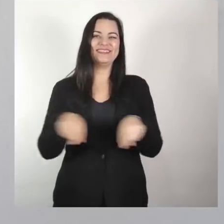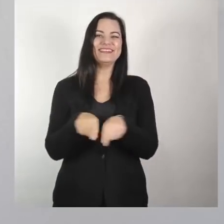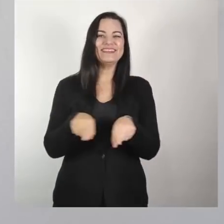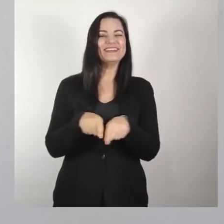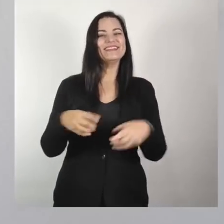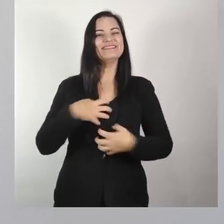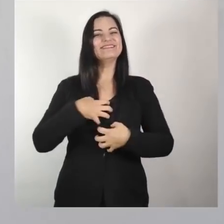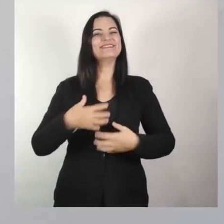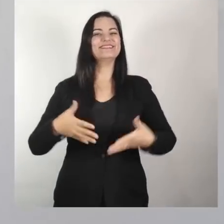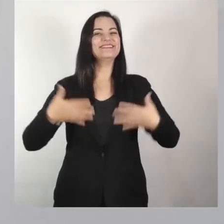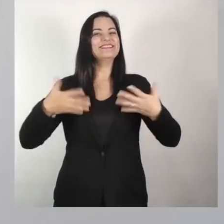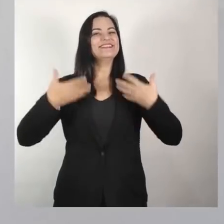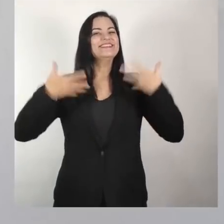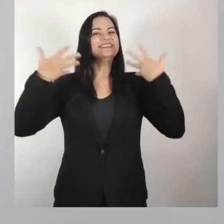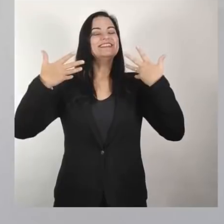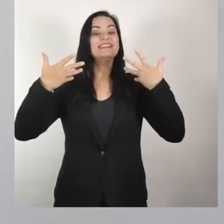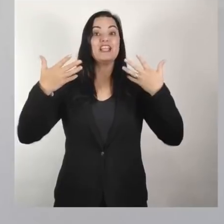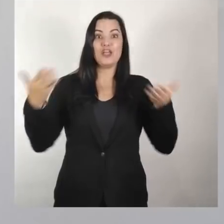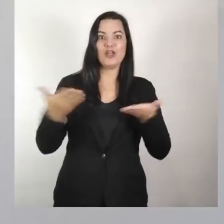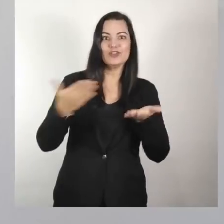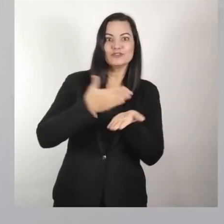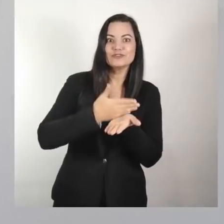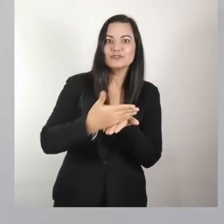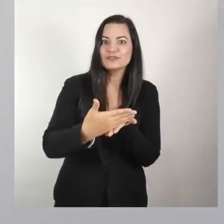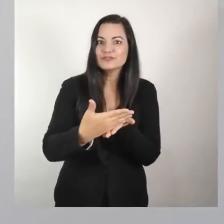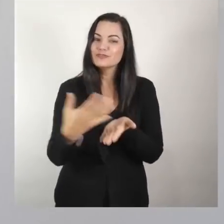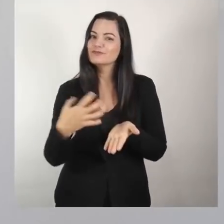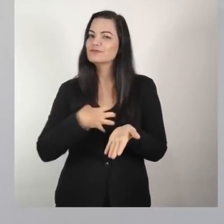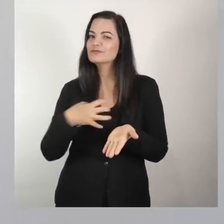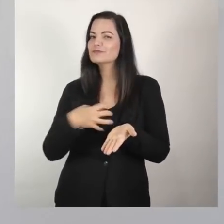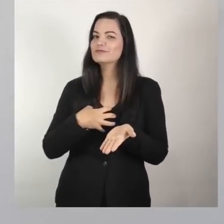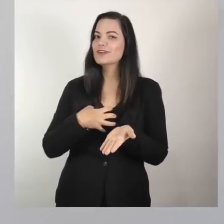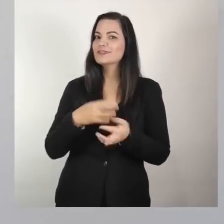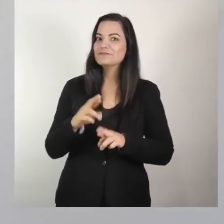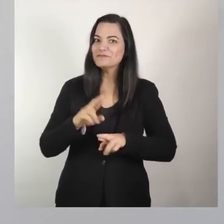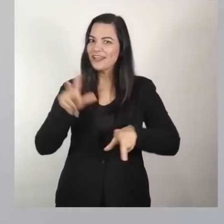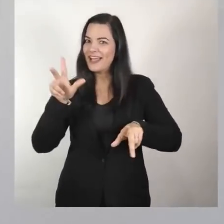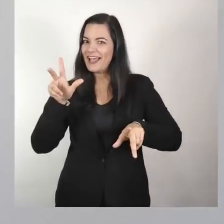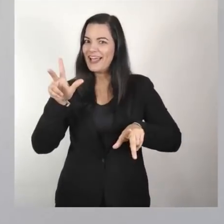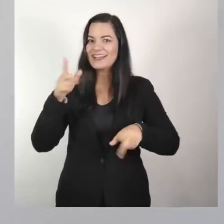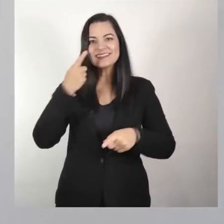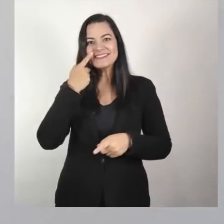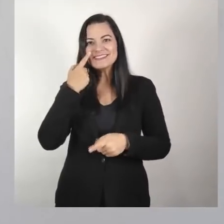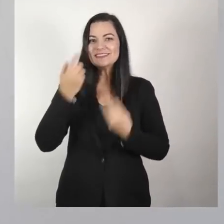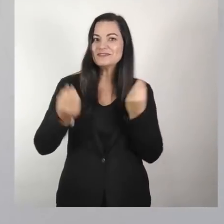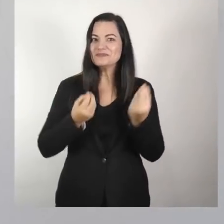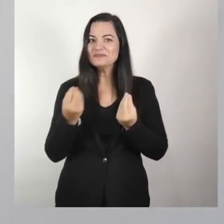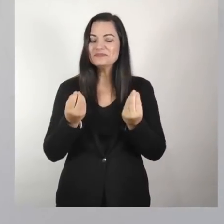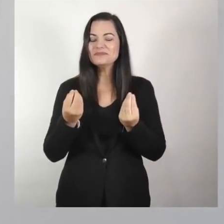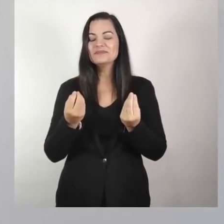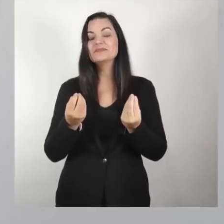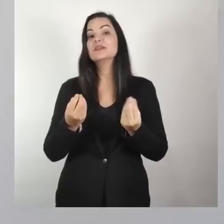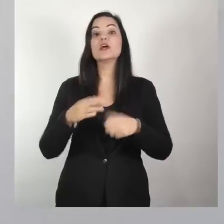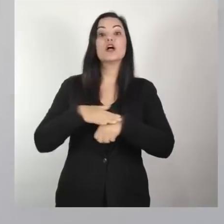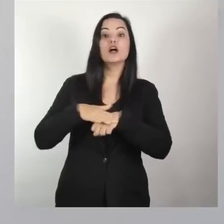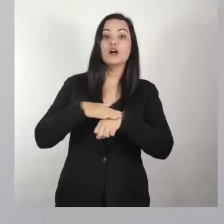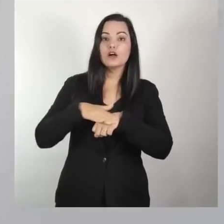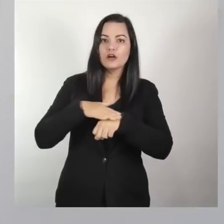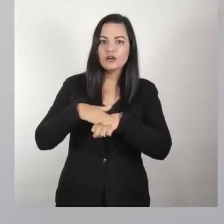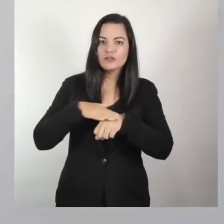e hoje nós já vamos começar de um jeito diferente. Nós vamos falar